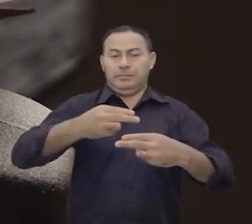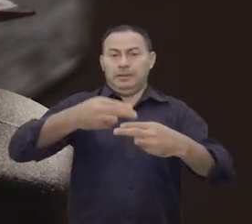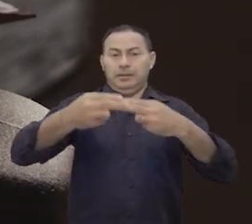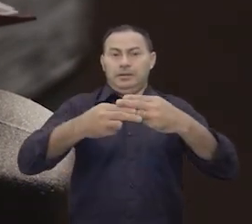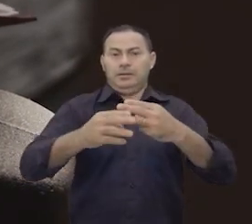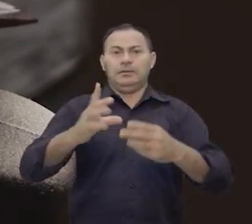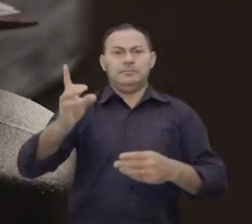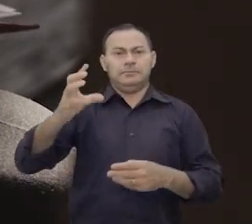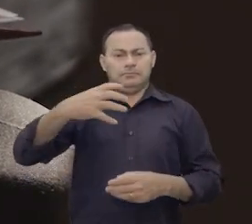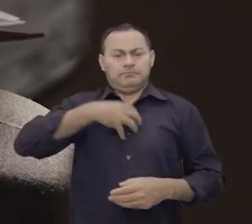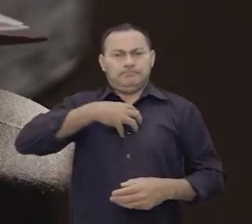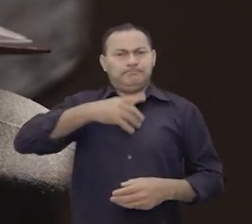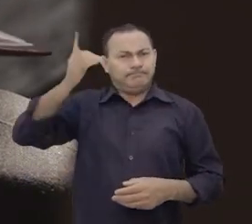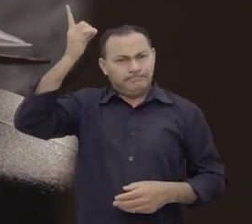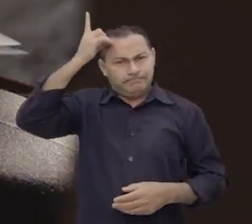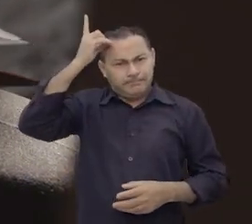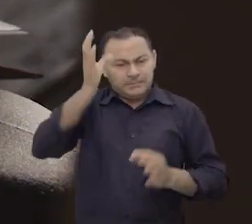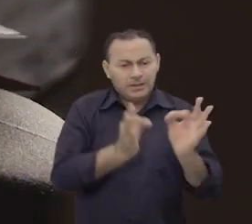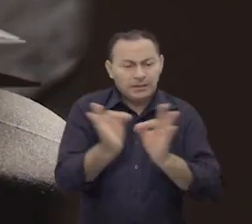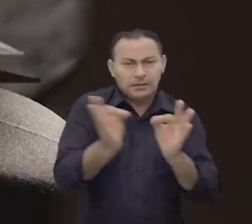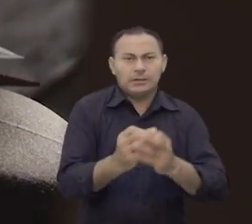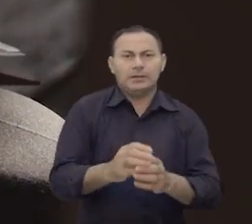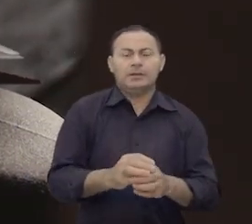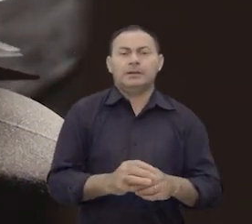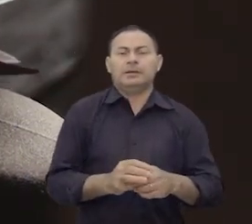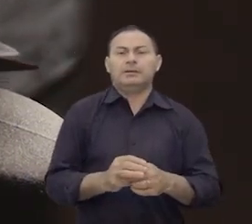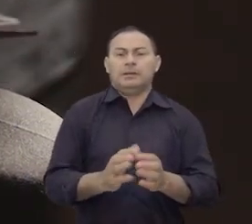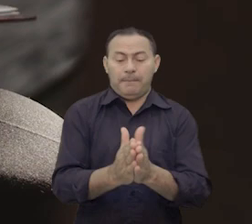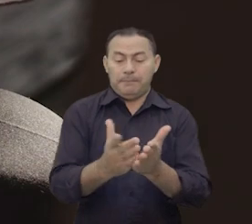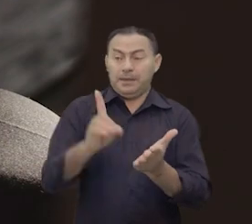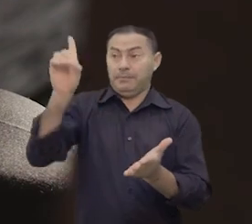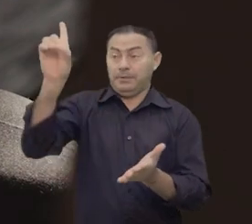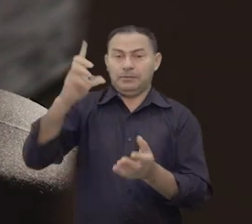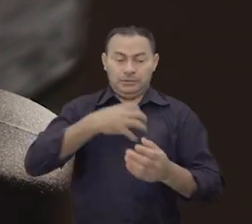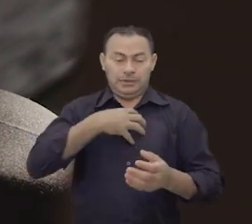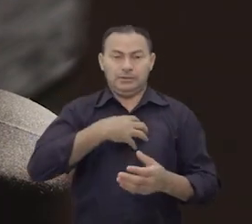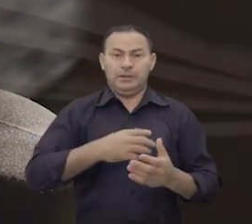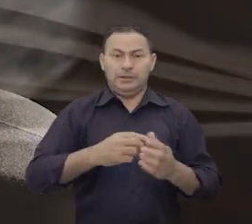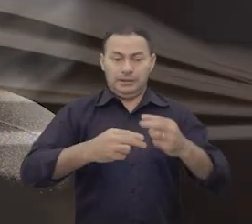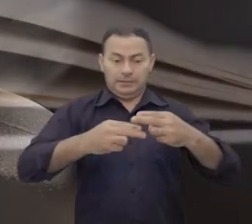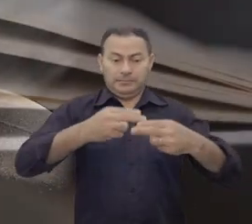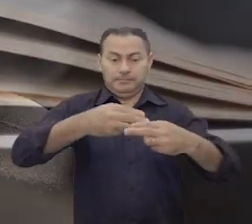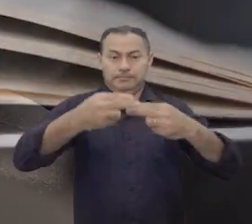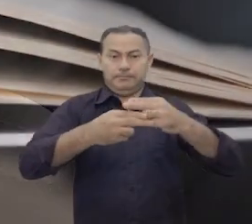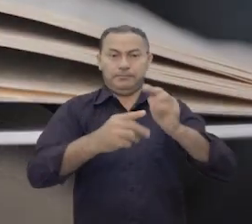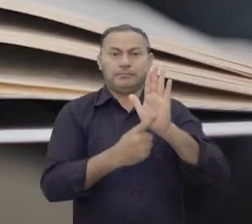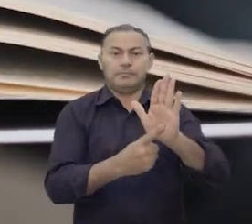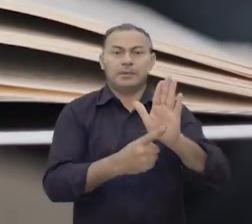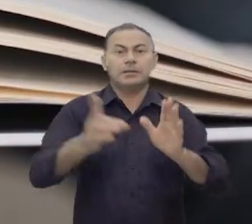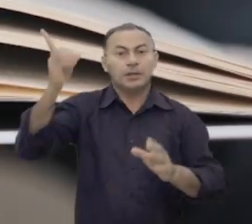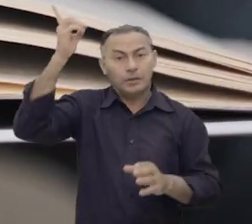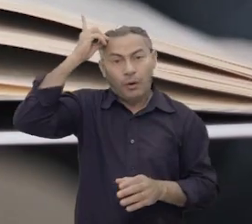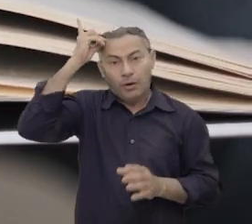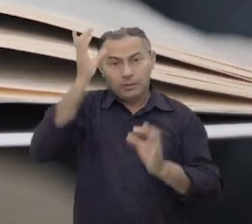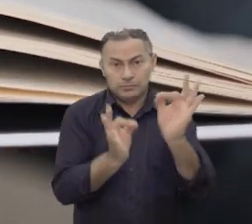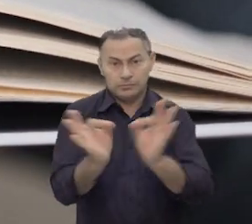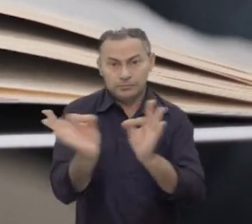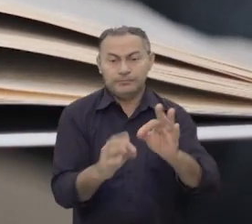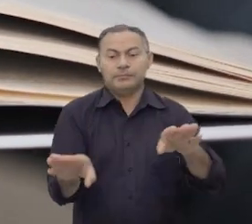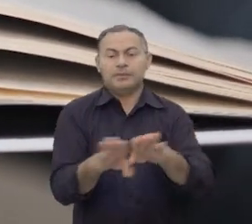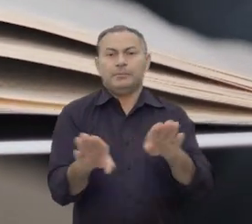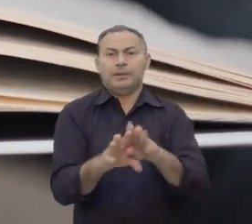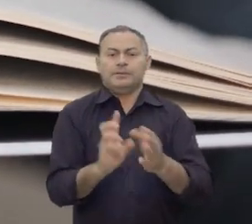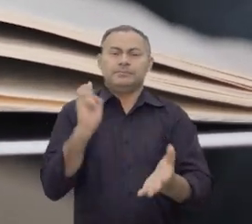líder com dons de organização. Na Bíblia, os líderes no estilo de Neemias frequentemente apresentam esse dom